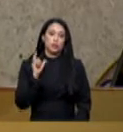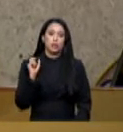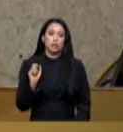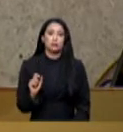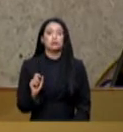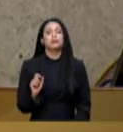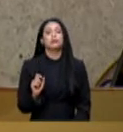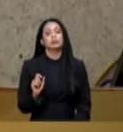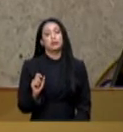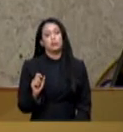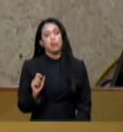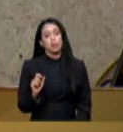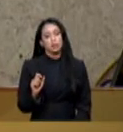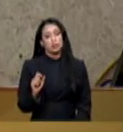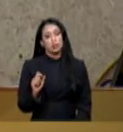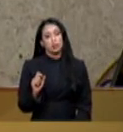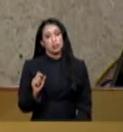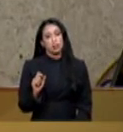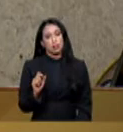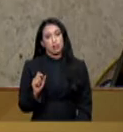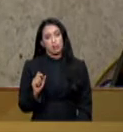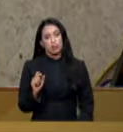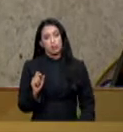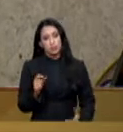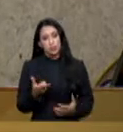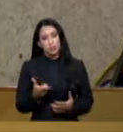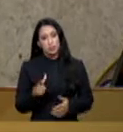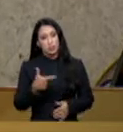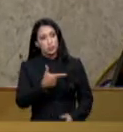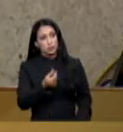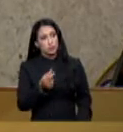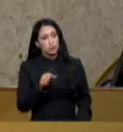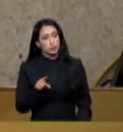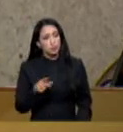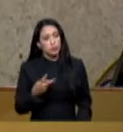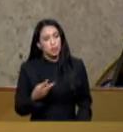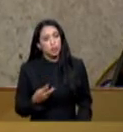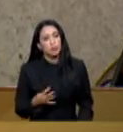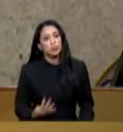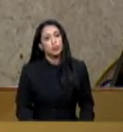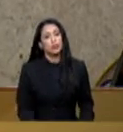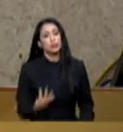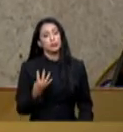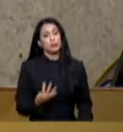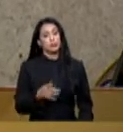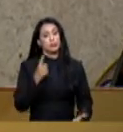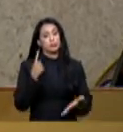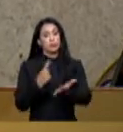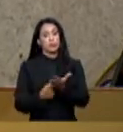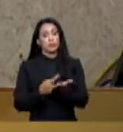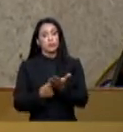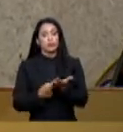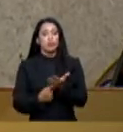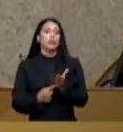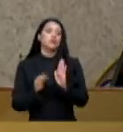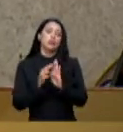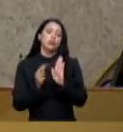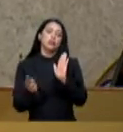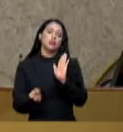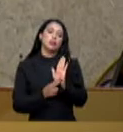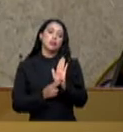menos de 50 mil habitantes têm 2024, até 2024, para cumprir essa